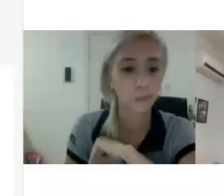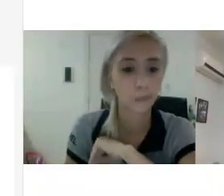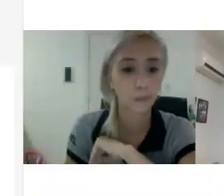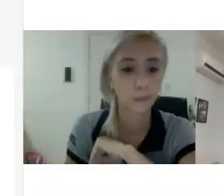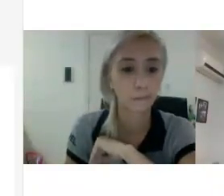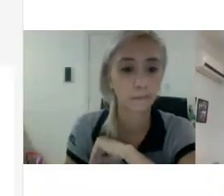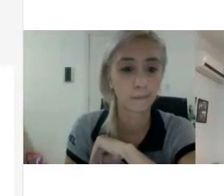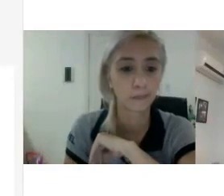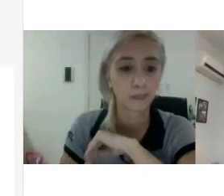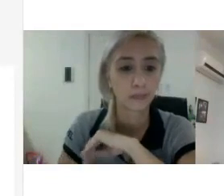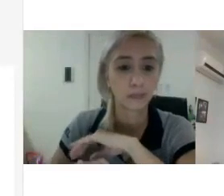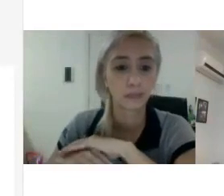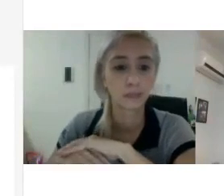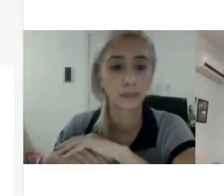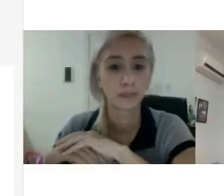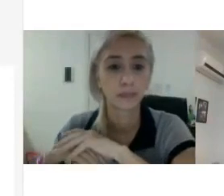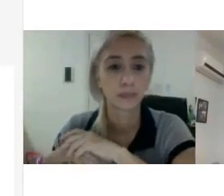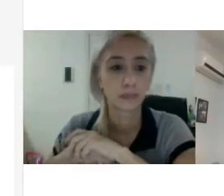comentado. Acho que sim.